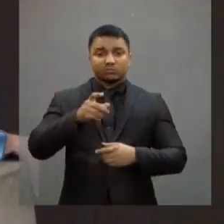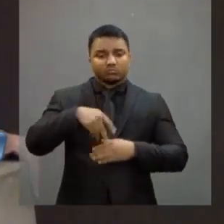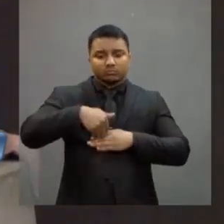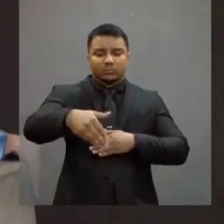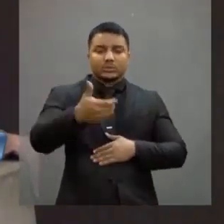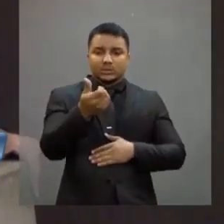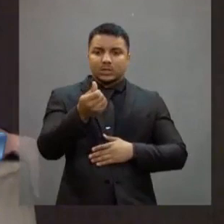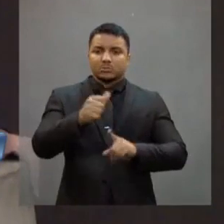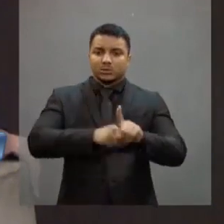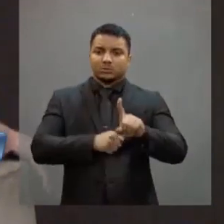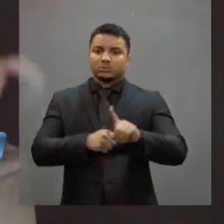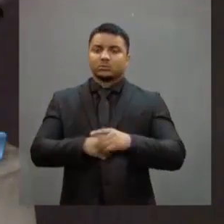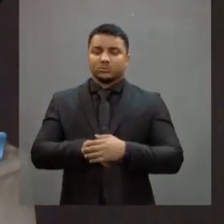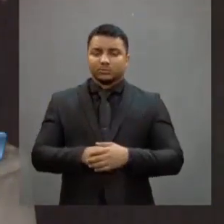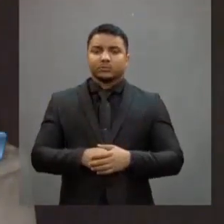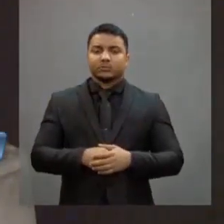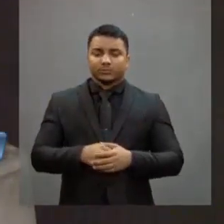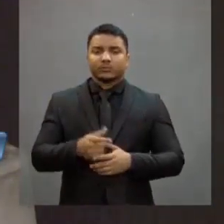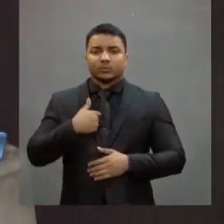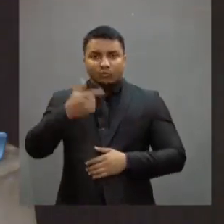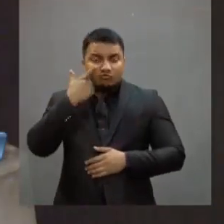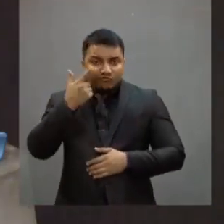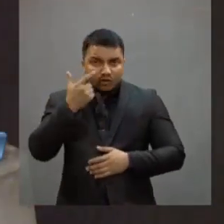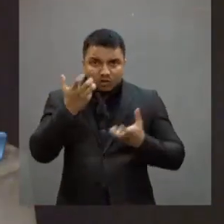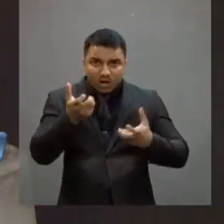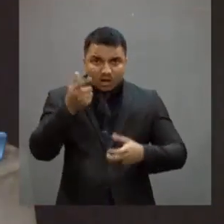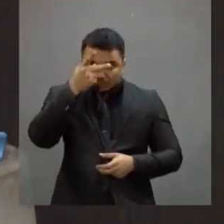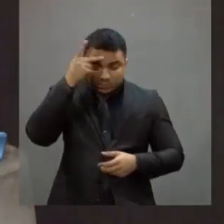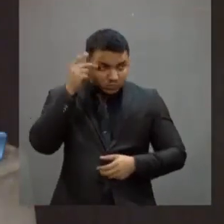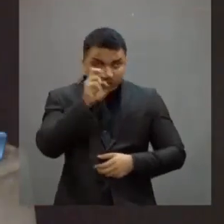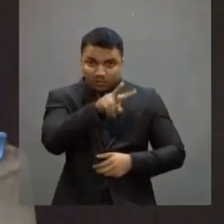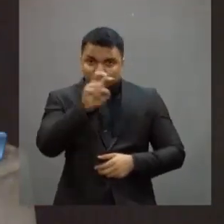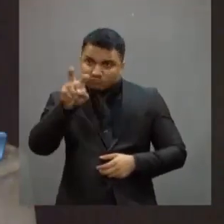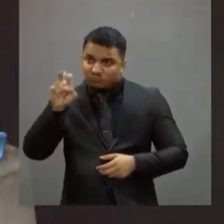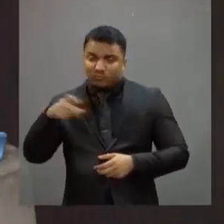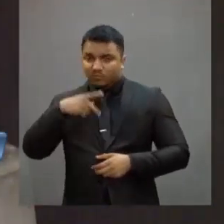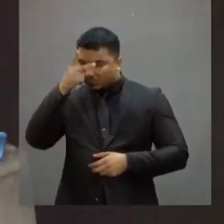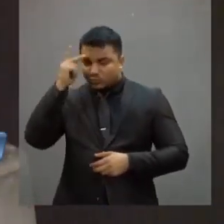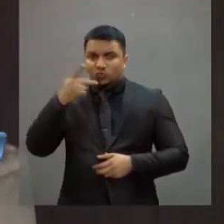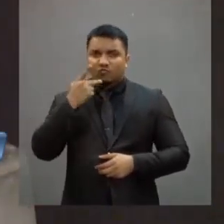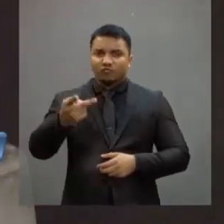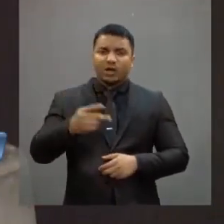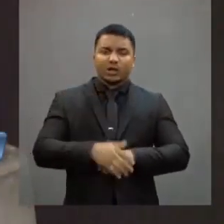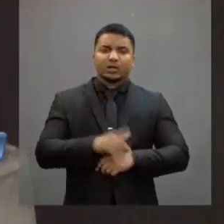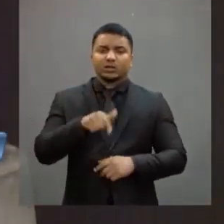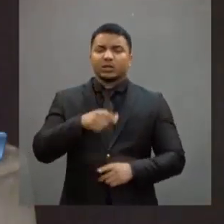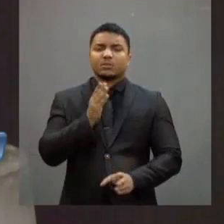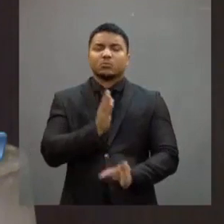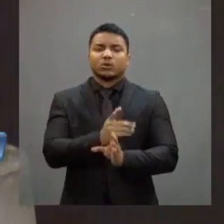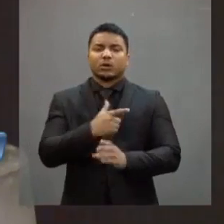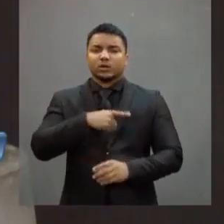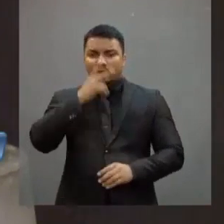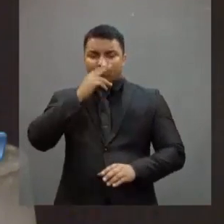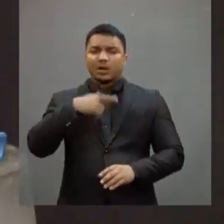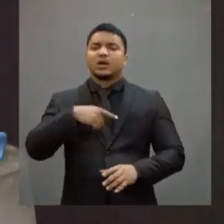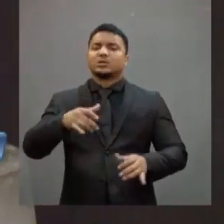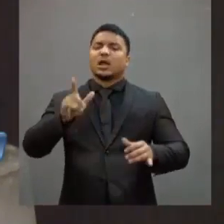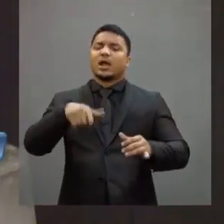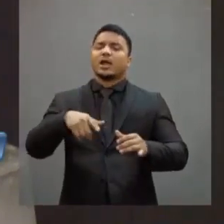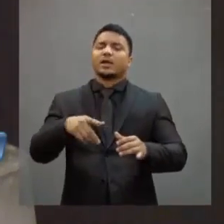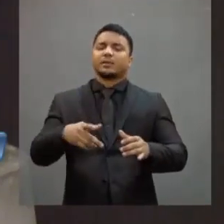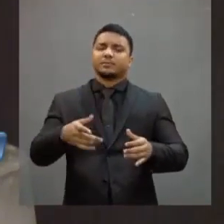meses. Eu quero ver aqueles que combateram e falaram dos impactos da Previdência Pública, por